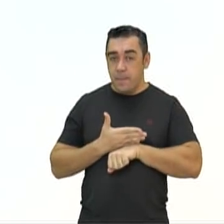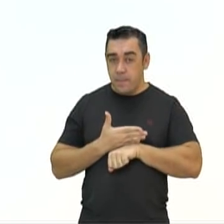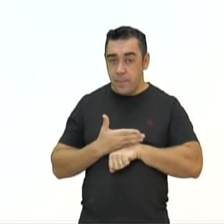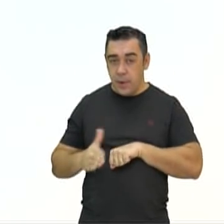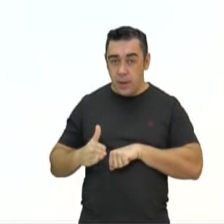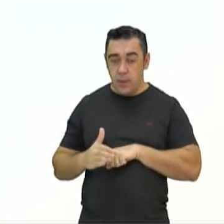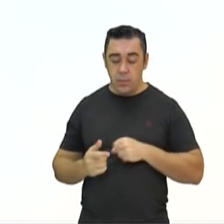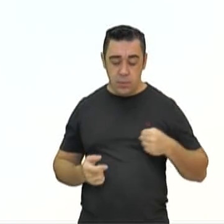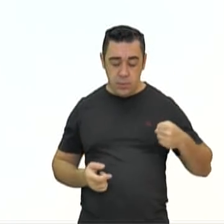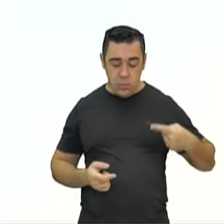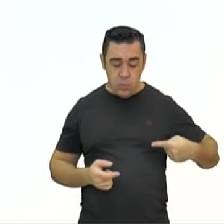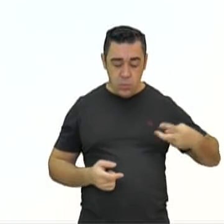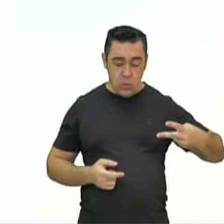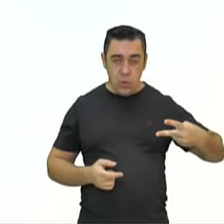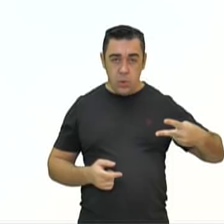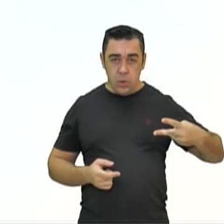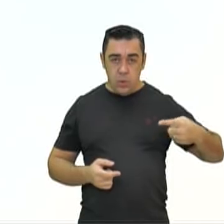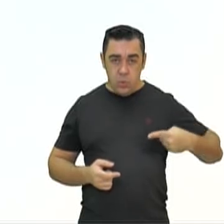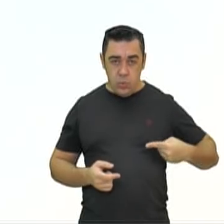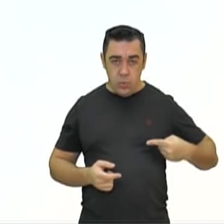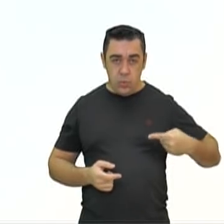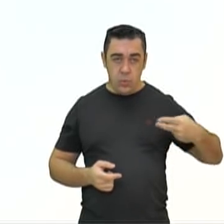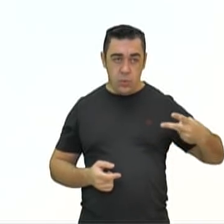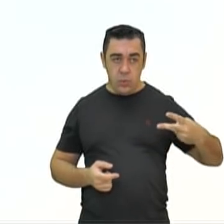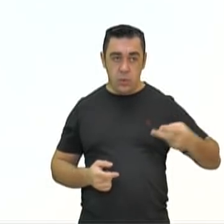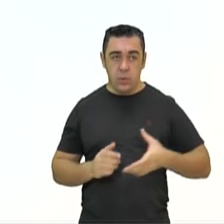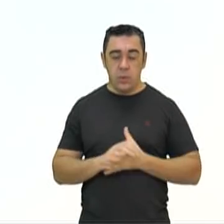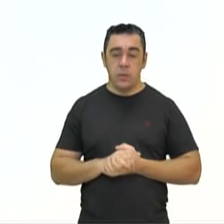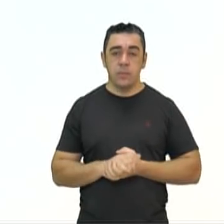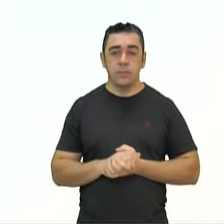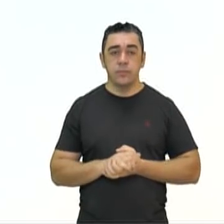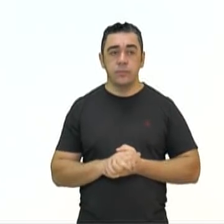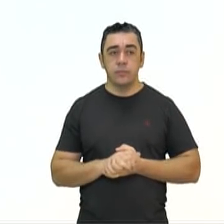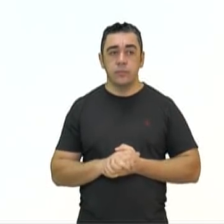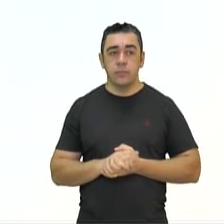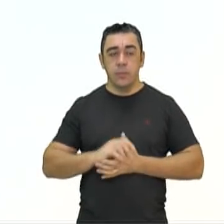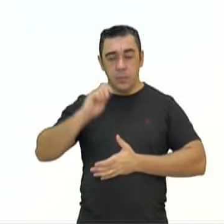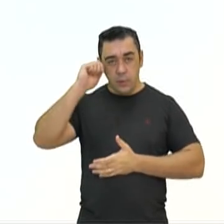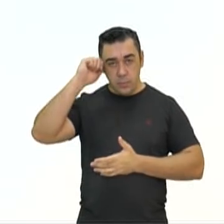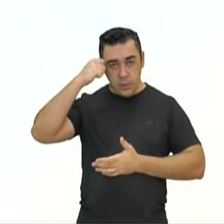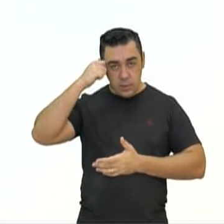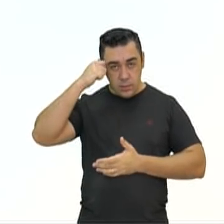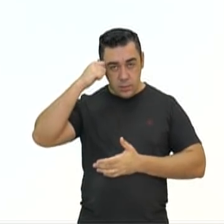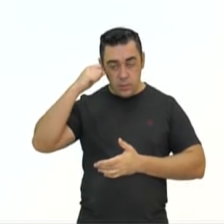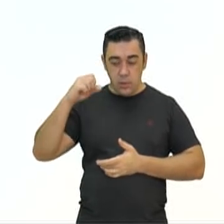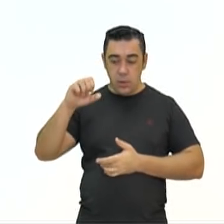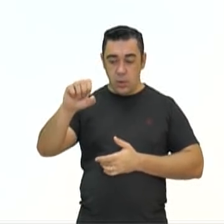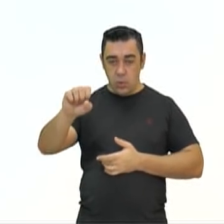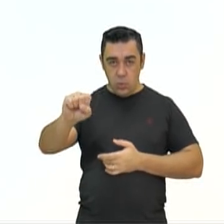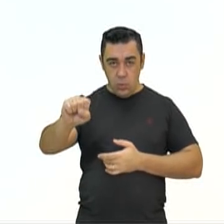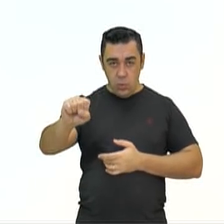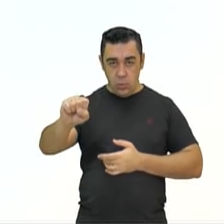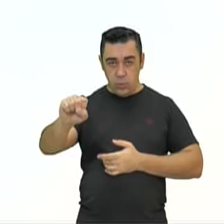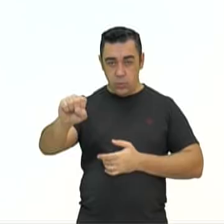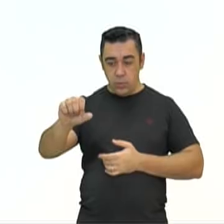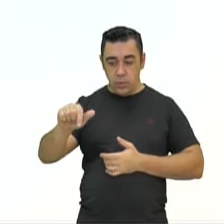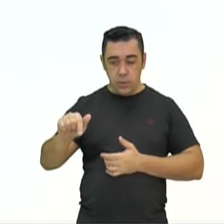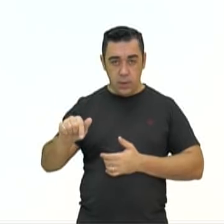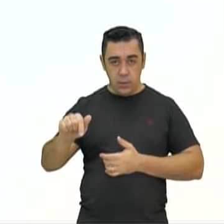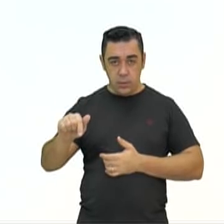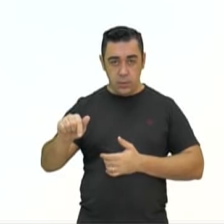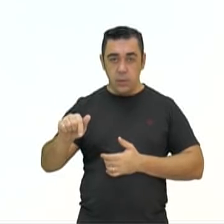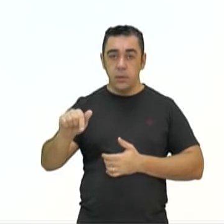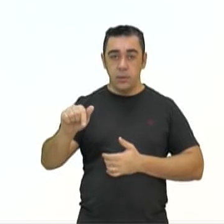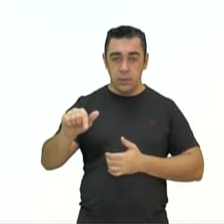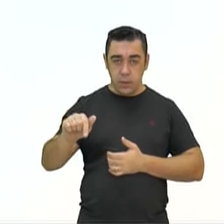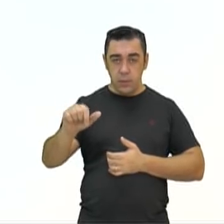1 e 2. Então, 1 e 2. As peças escuras ocupam a fileira 7 e 8. Isso também é uma regra.